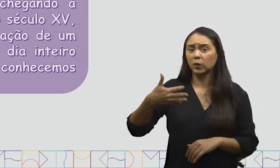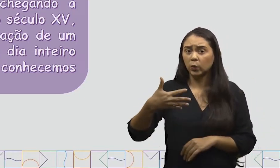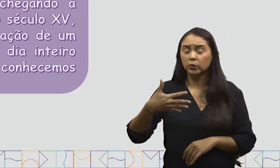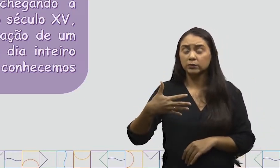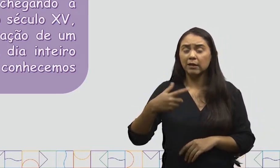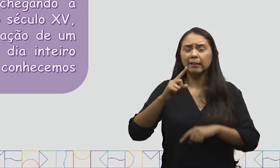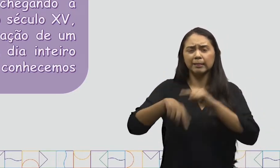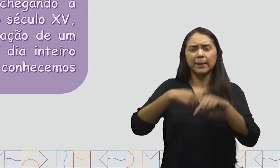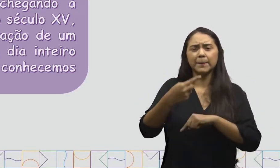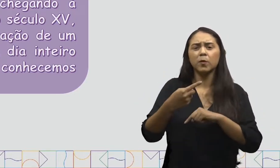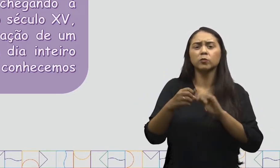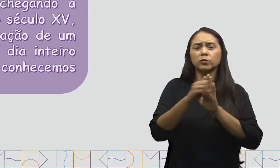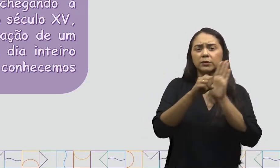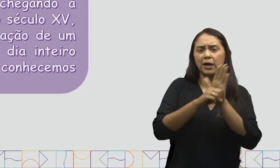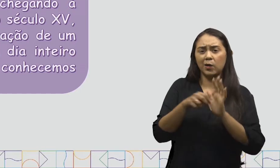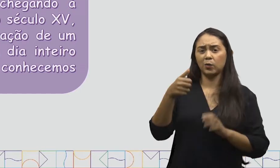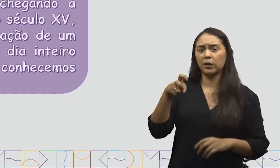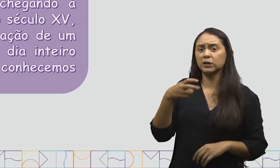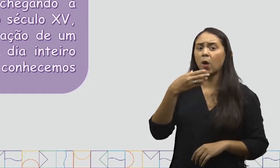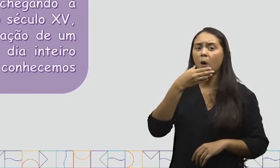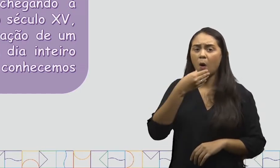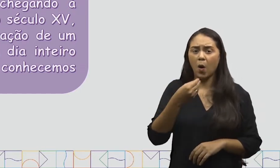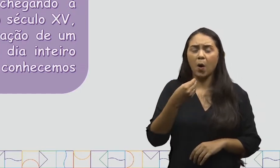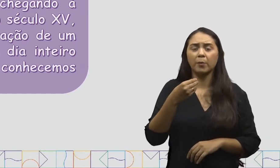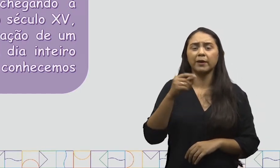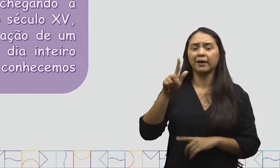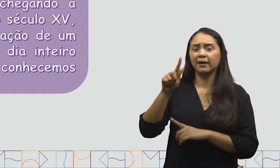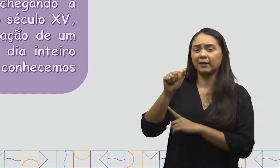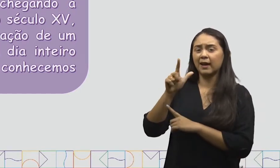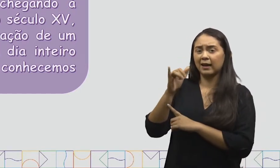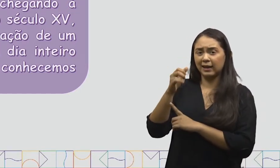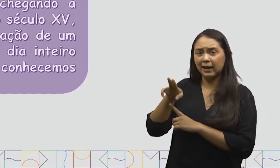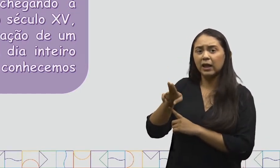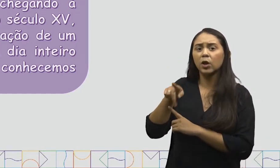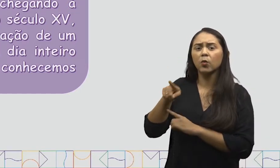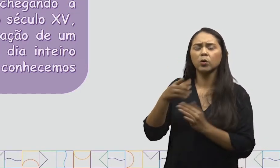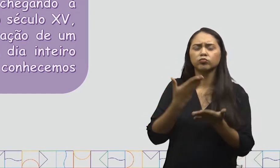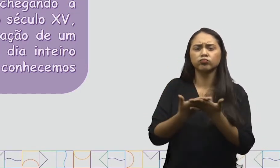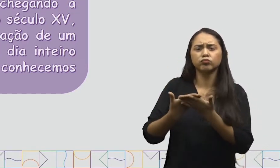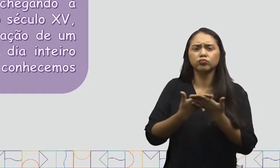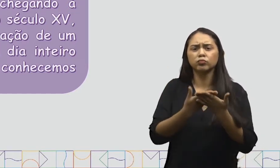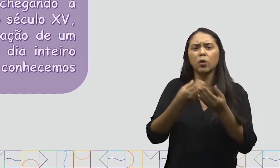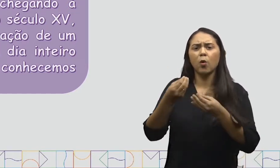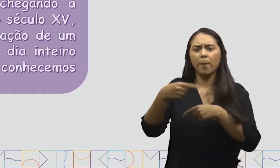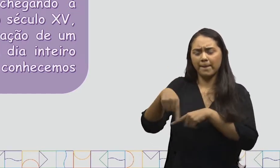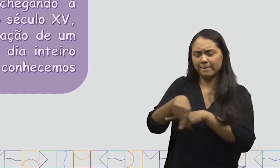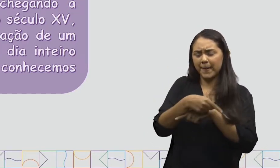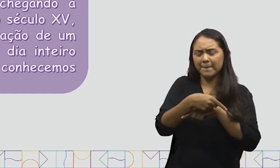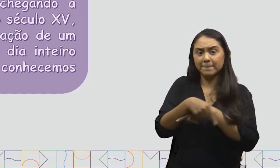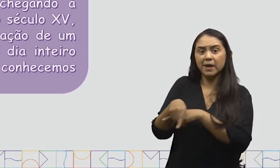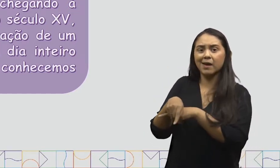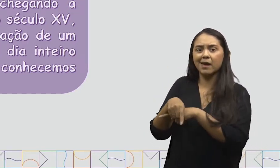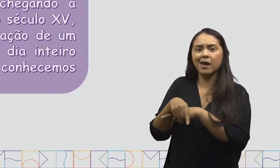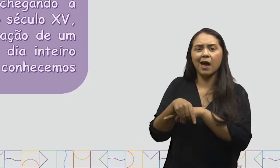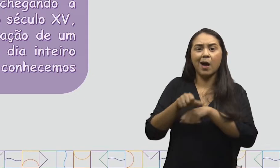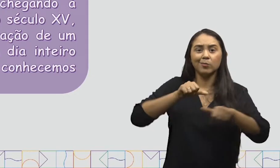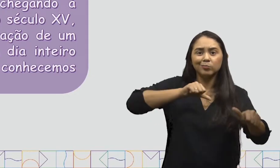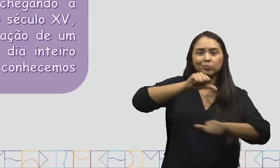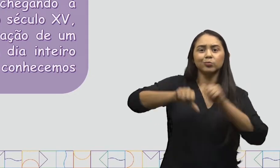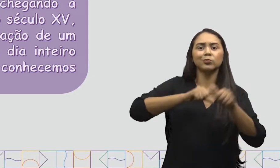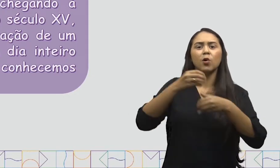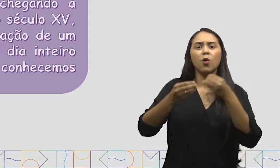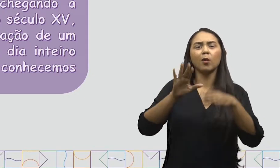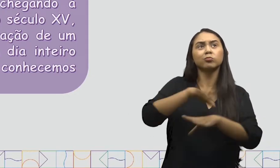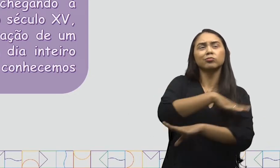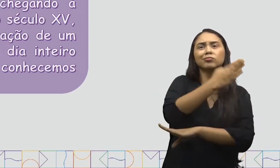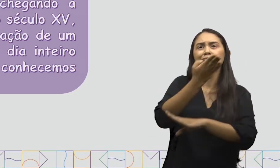século XV, Galileu Galilei, ao estudar a movimentação de um pêndulo, revolucionou a divisão de um dia